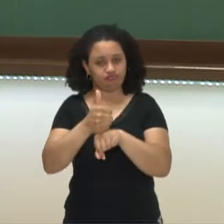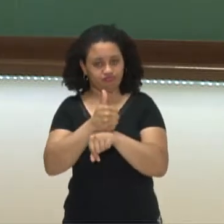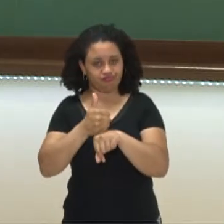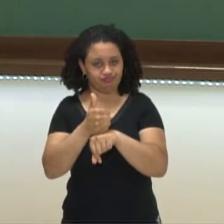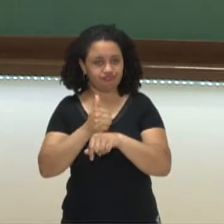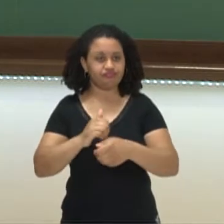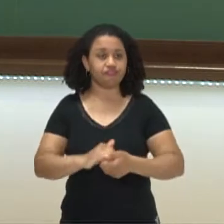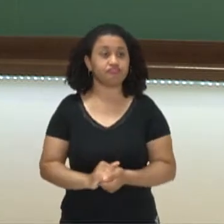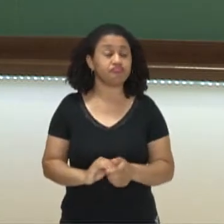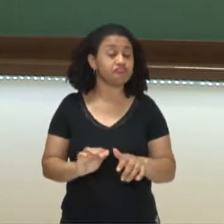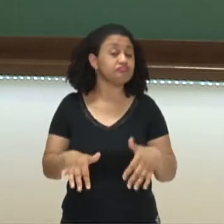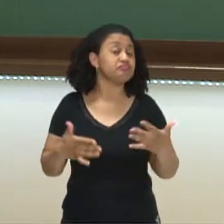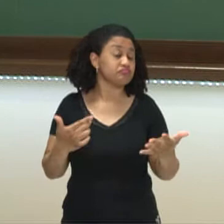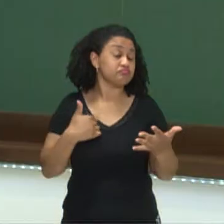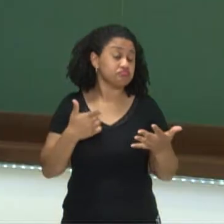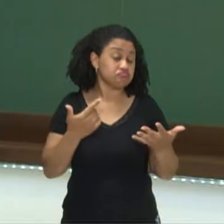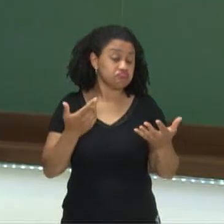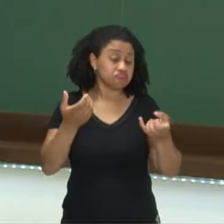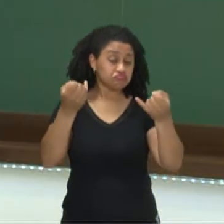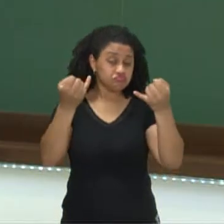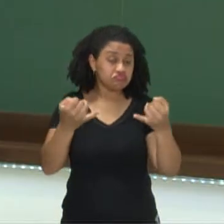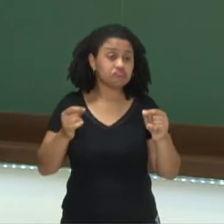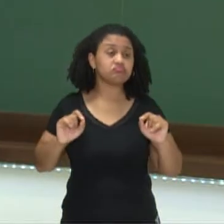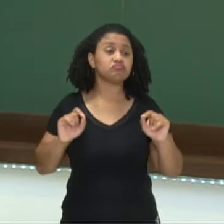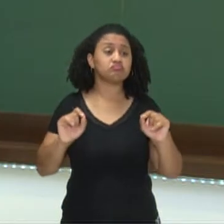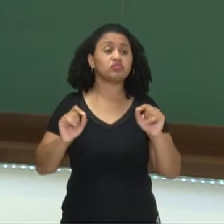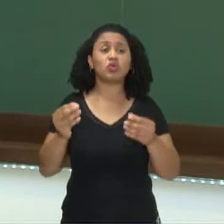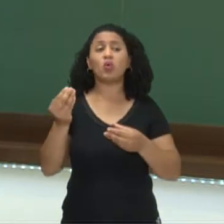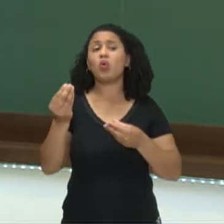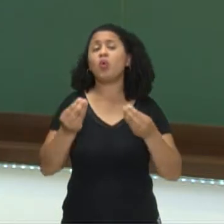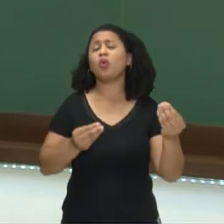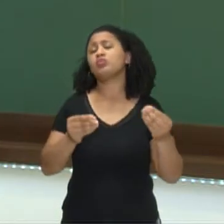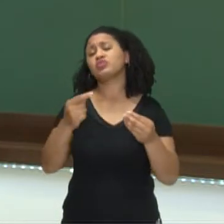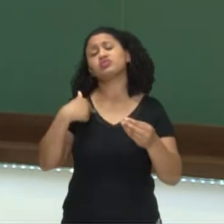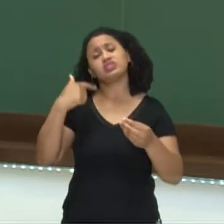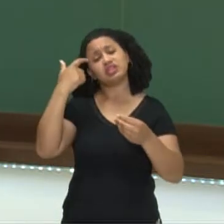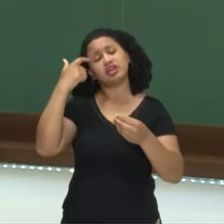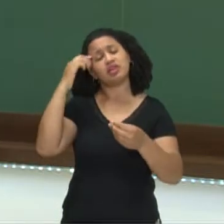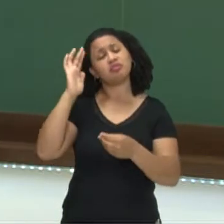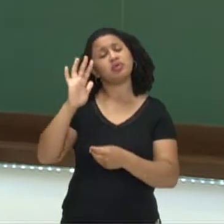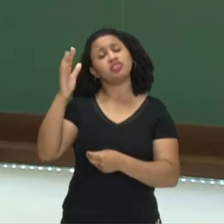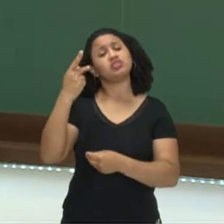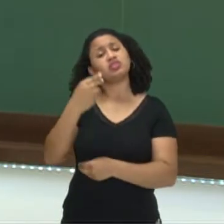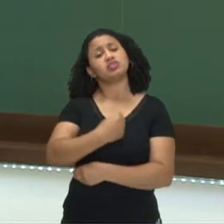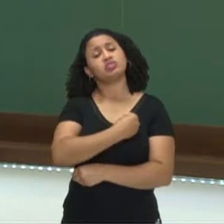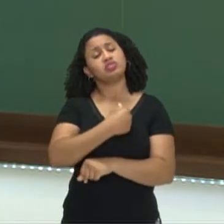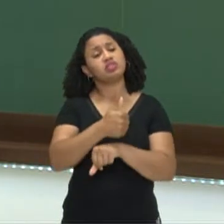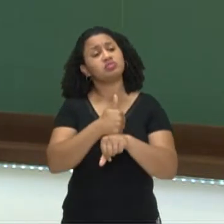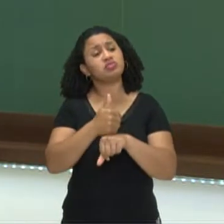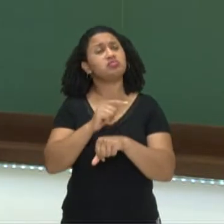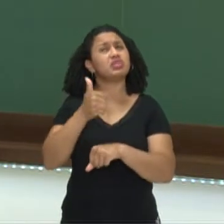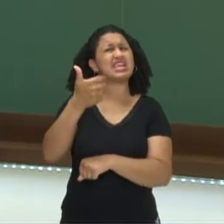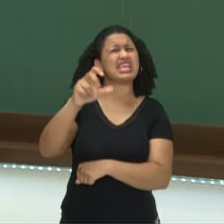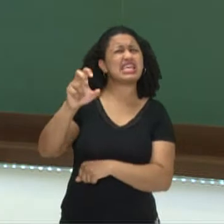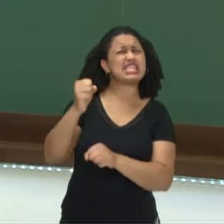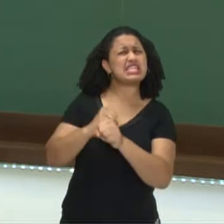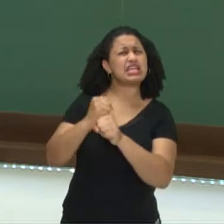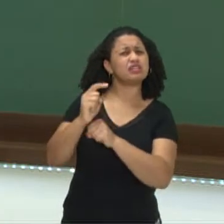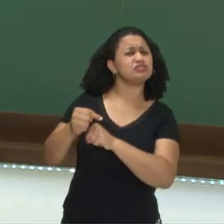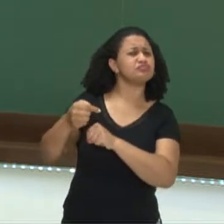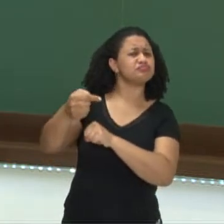profissional. Falando sobre tudo isso, como você imagina que estará a sua vida profissional daqui a 15